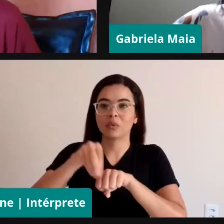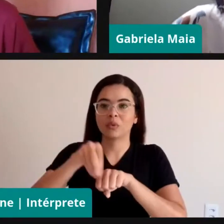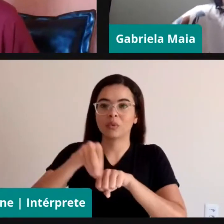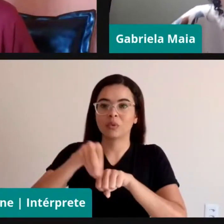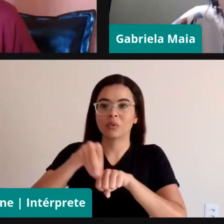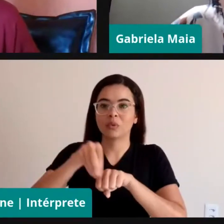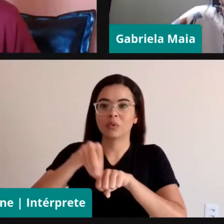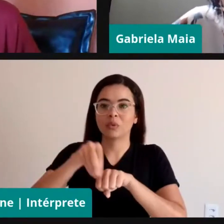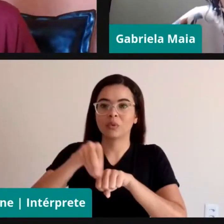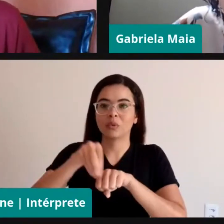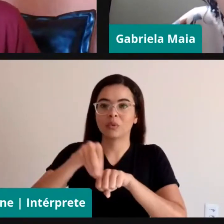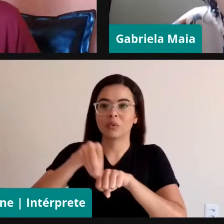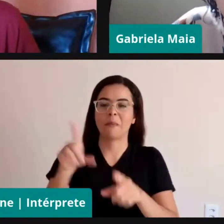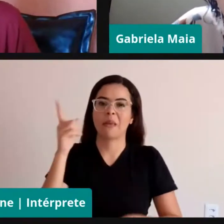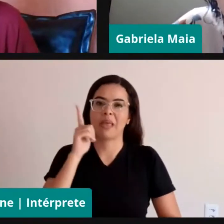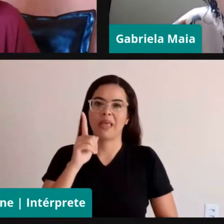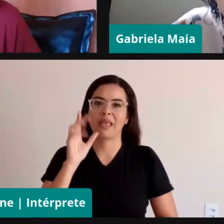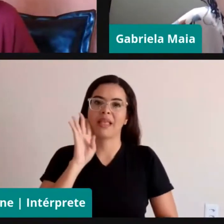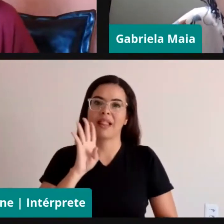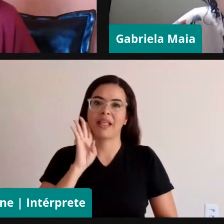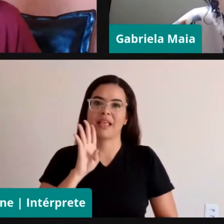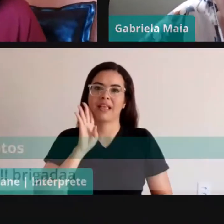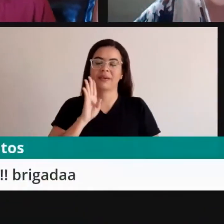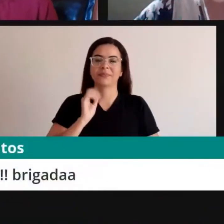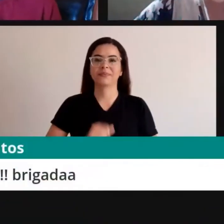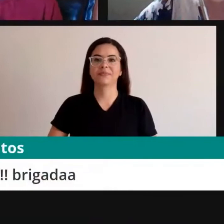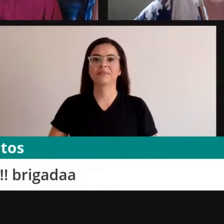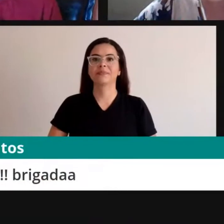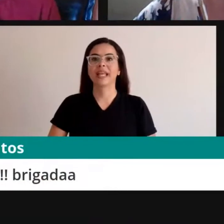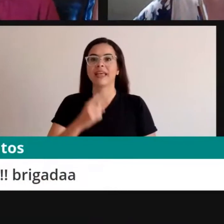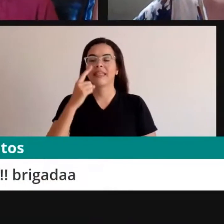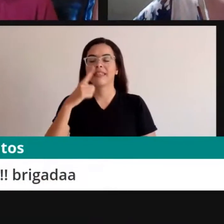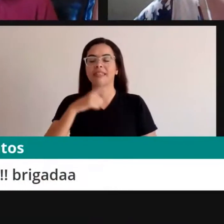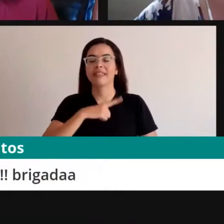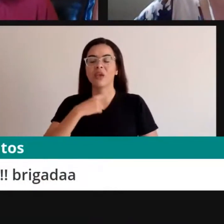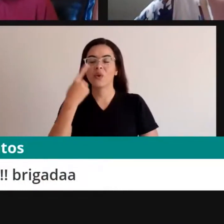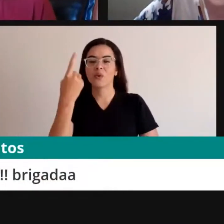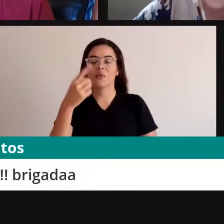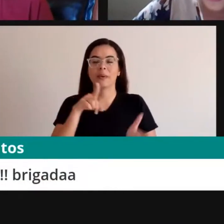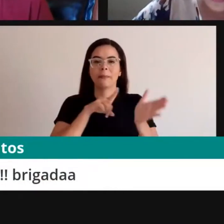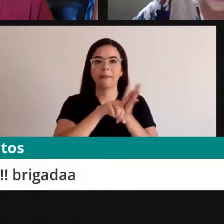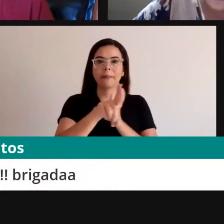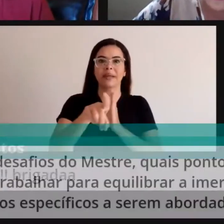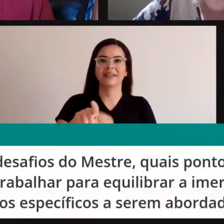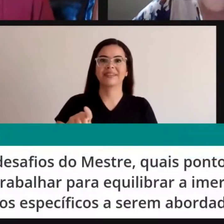E tem mais uma pergunta aqui. A Gabriela comentou muito massa.